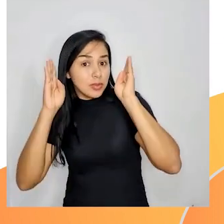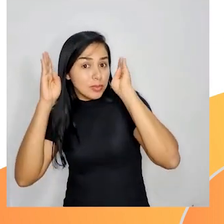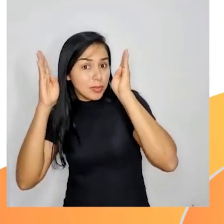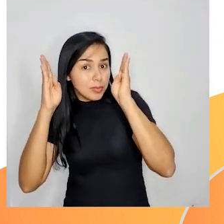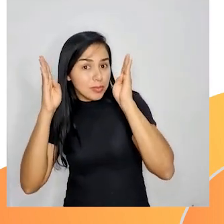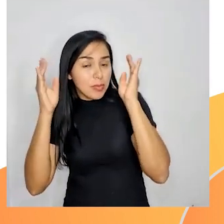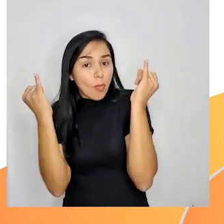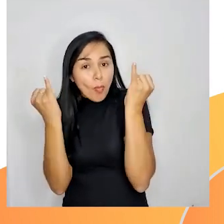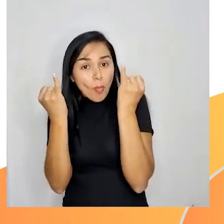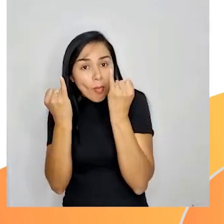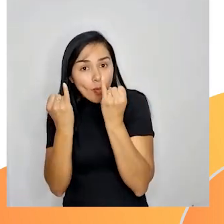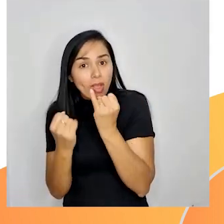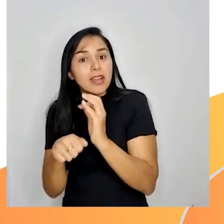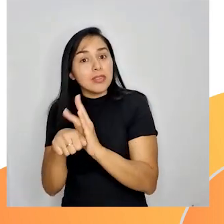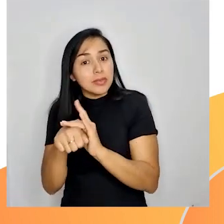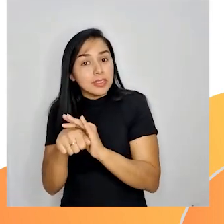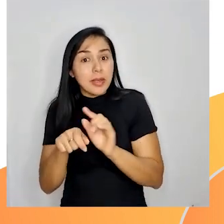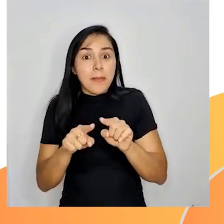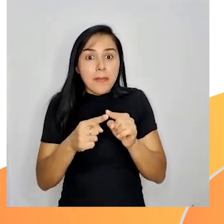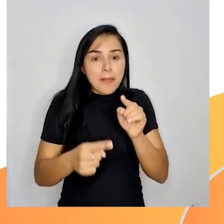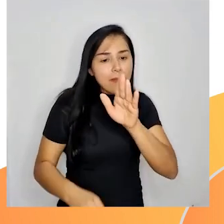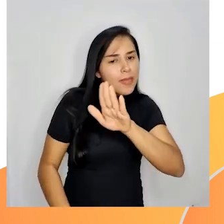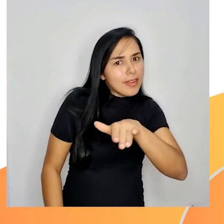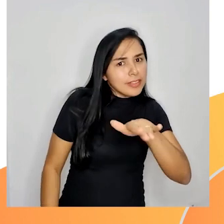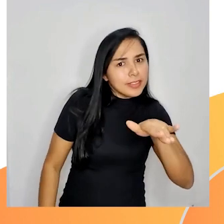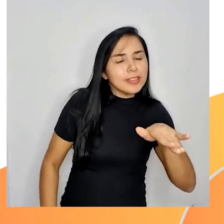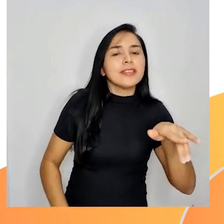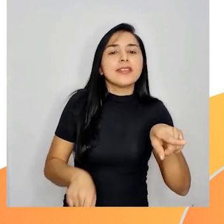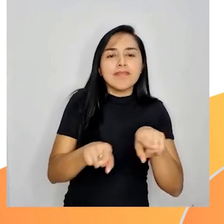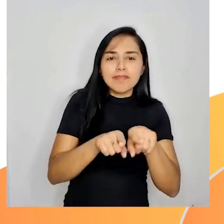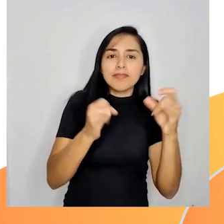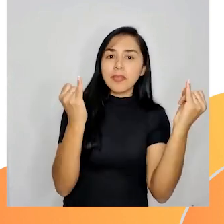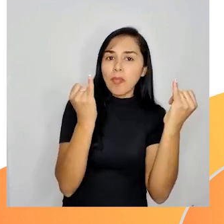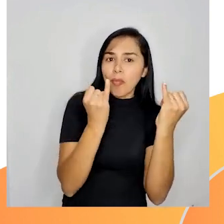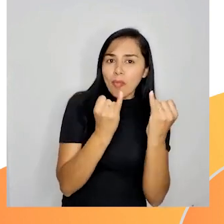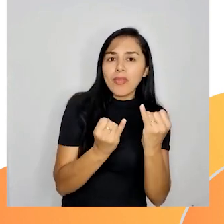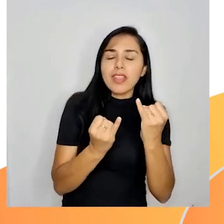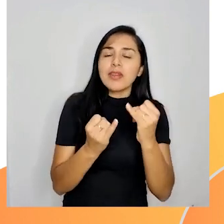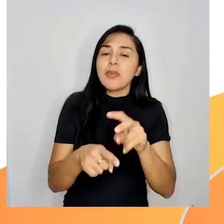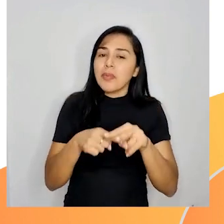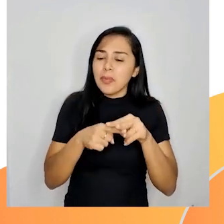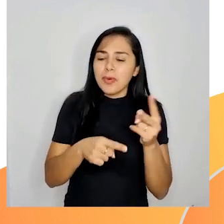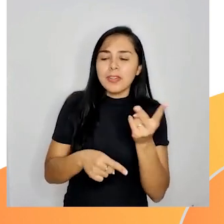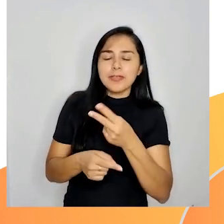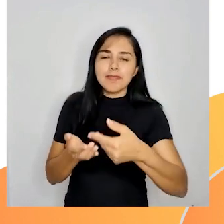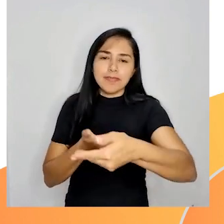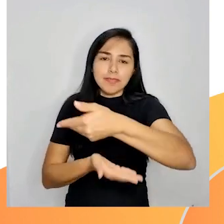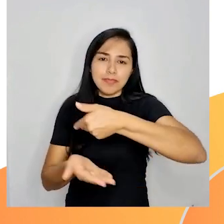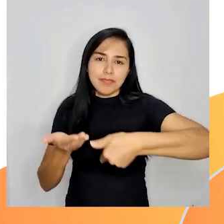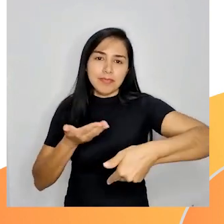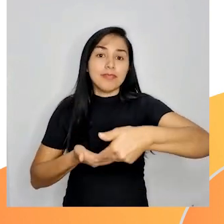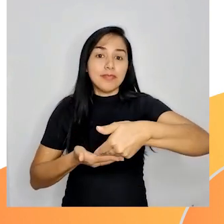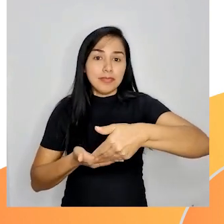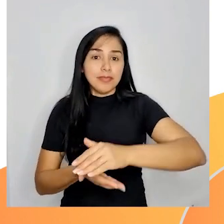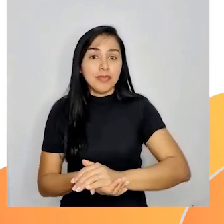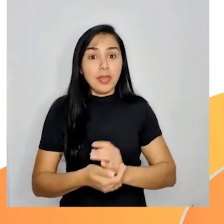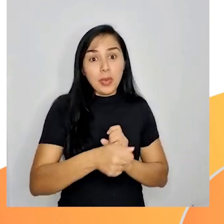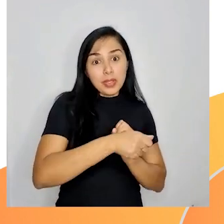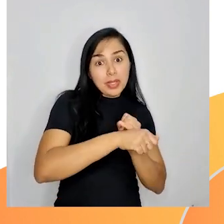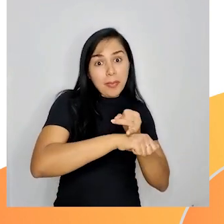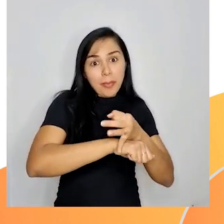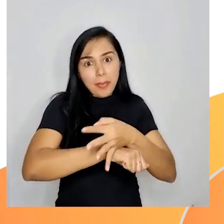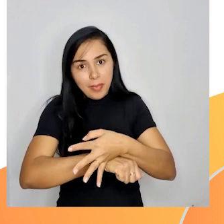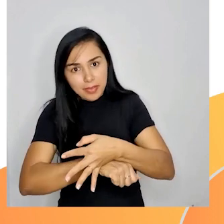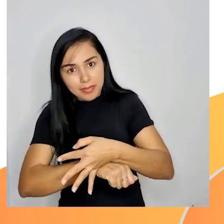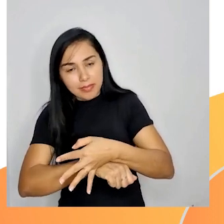são doentes e eles se dão bem com essas crianças raquíticas. A madrugada ingênua. Percebam